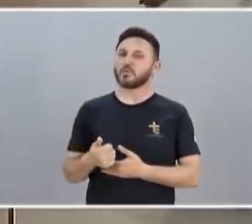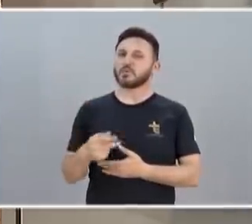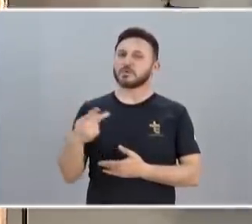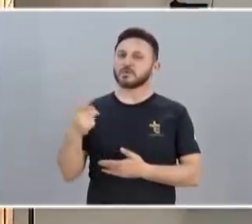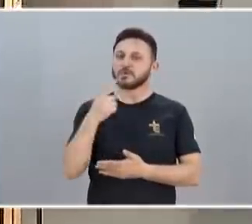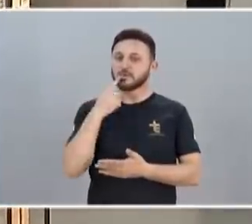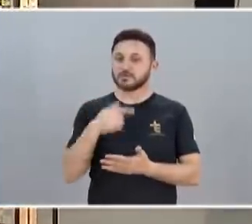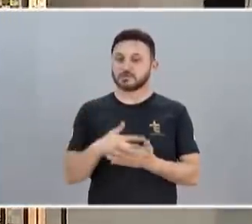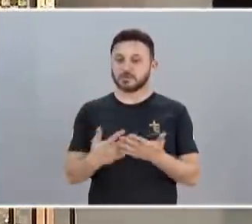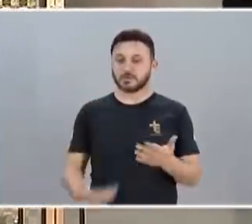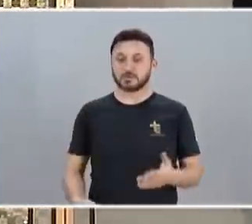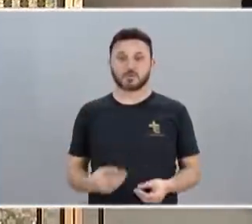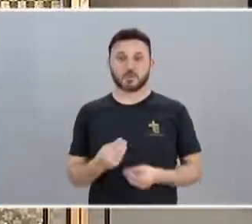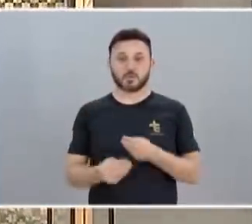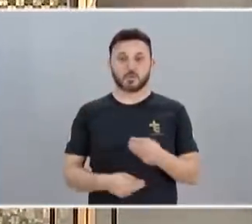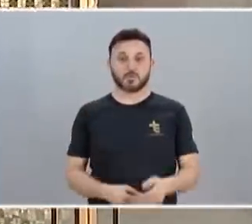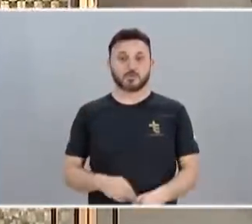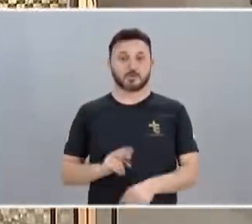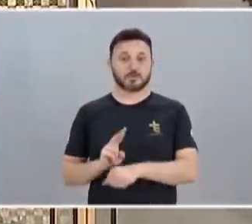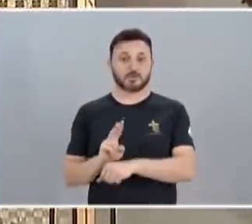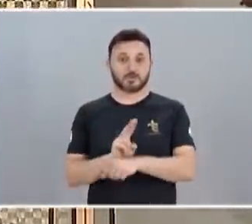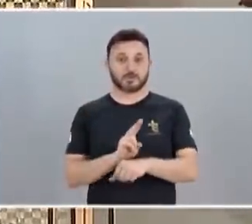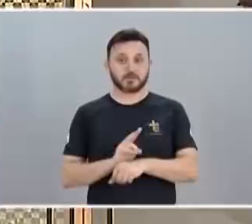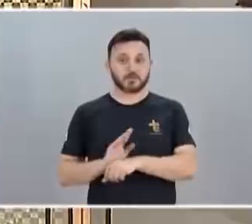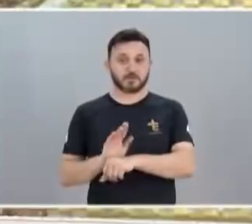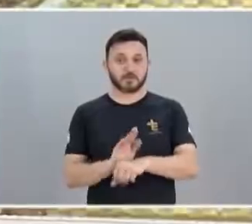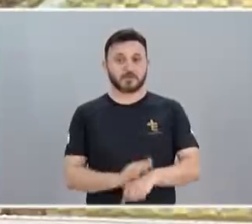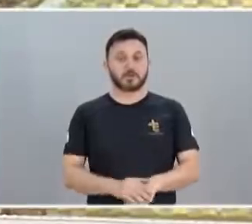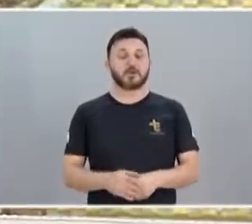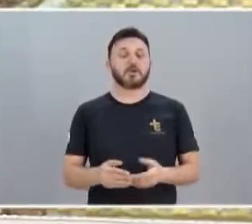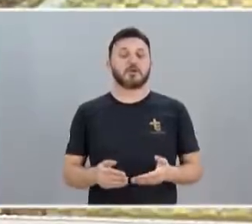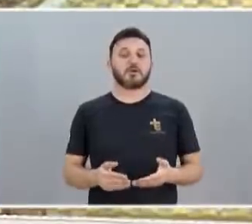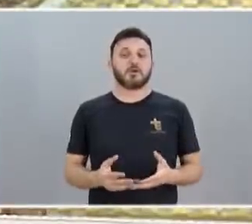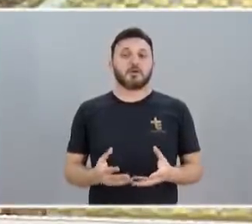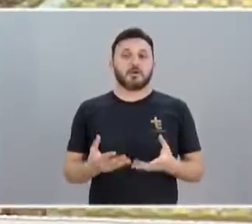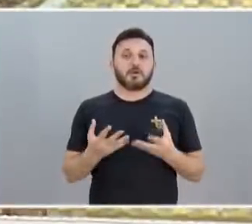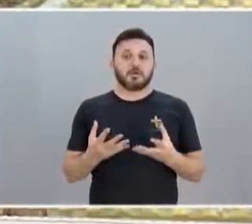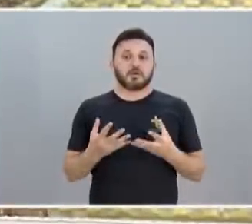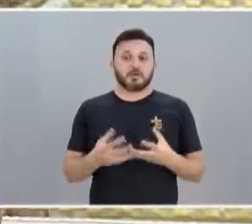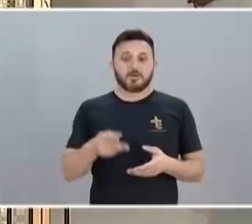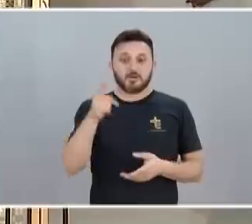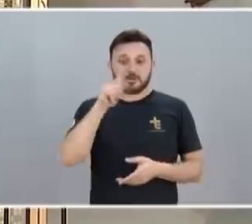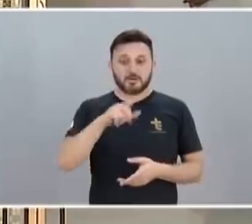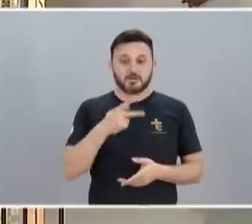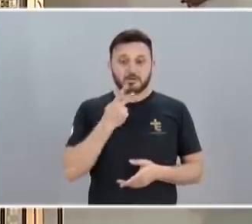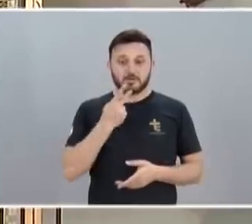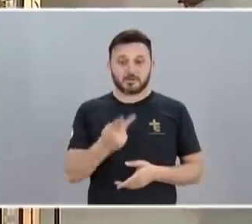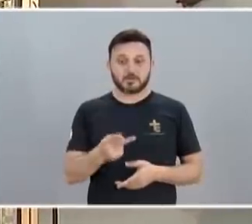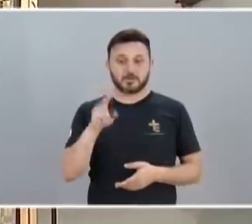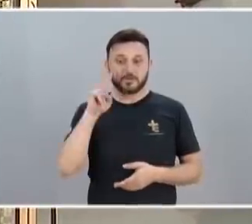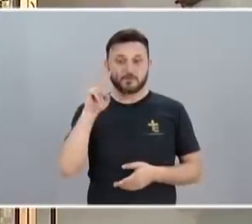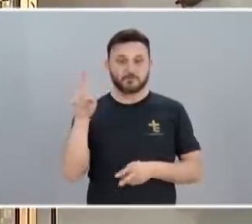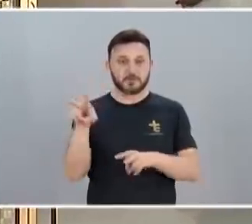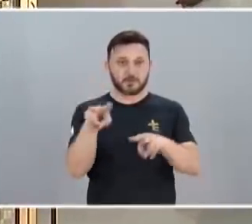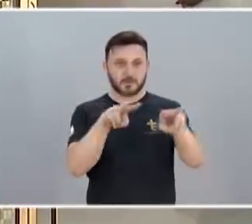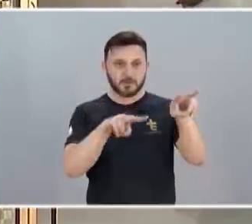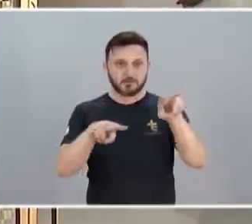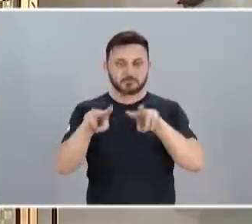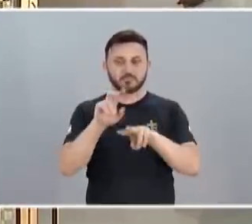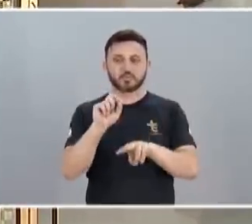intercessão. Eu tenho alguns nomes aqui, mas eu volto a dizer, eu olho e vejo